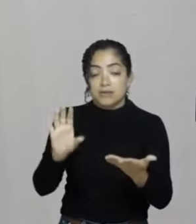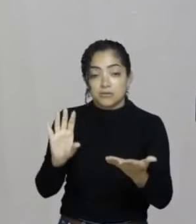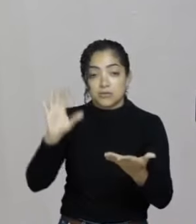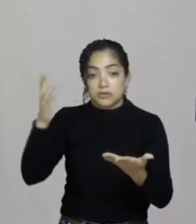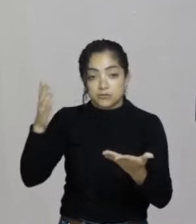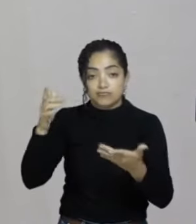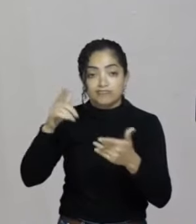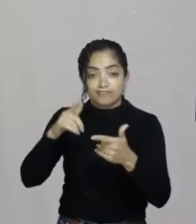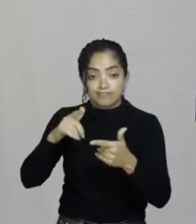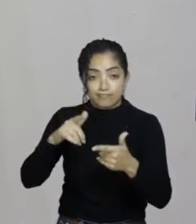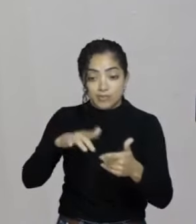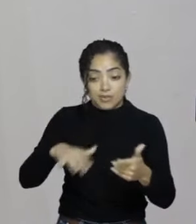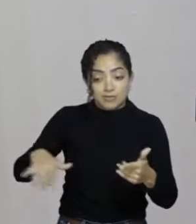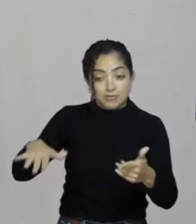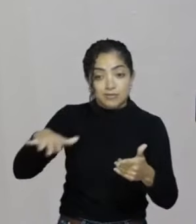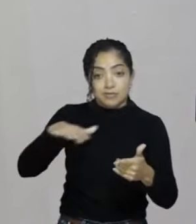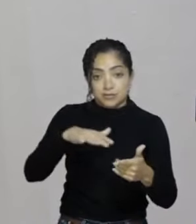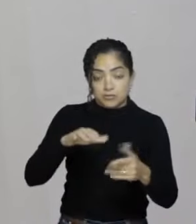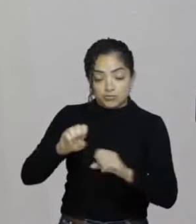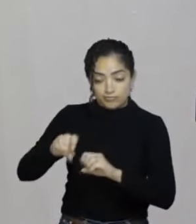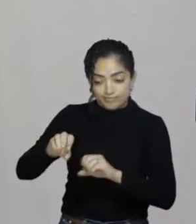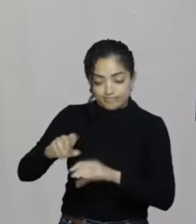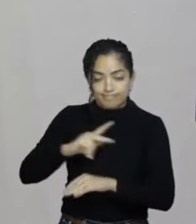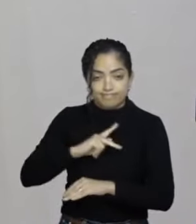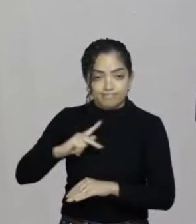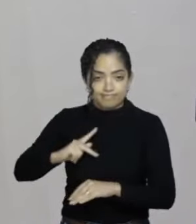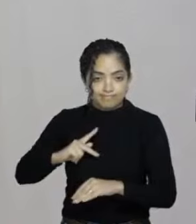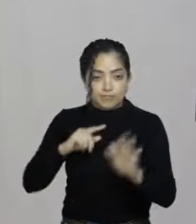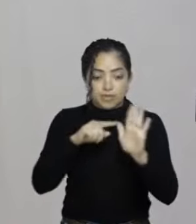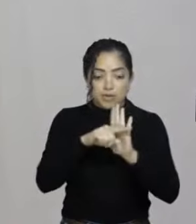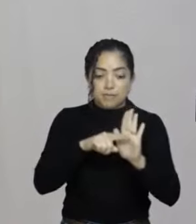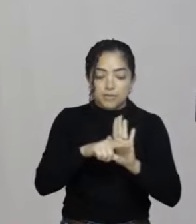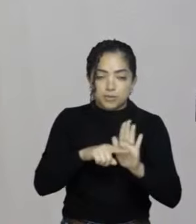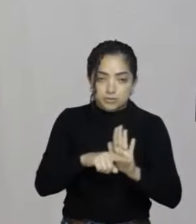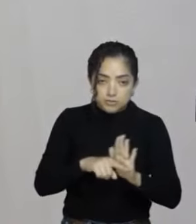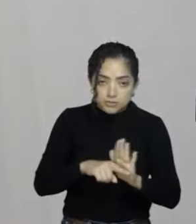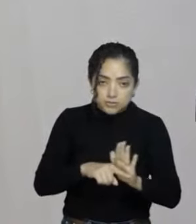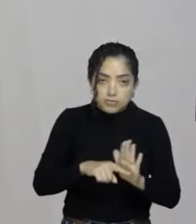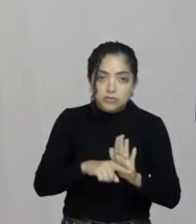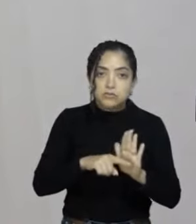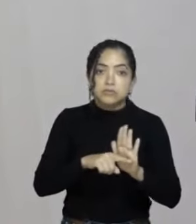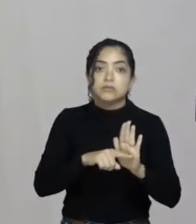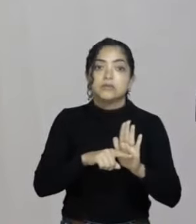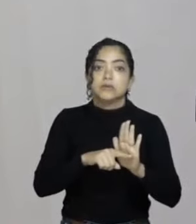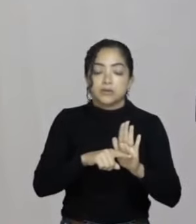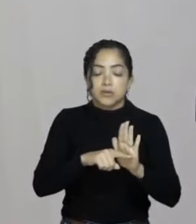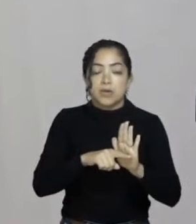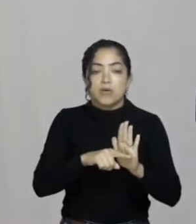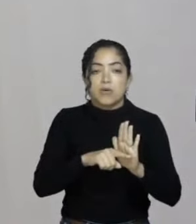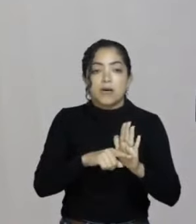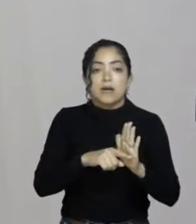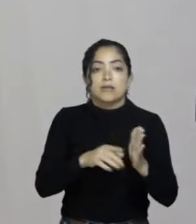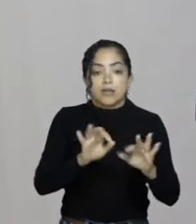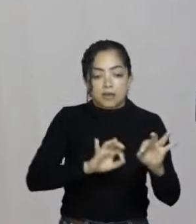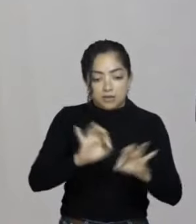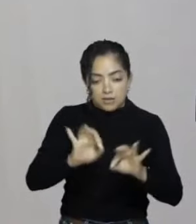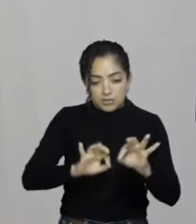no ensino público brasileiro a pesquisa alfabetiza Brasil elaborada pelo Ministério da Educação